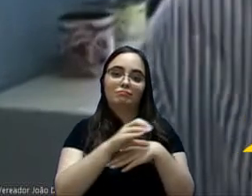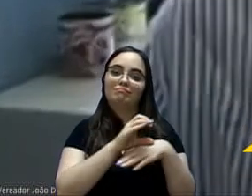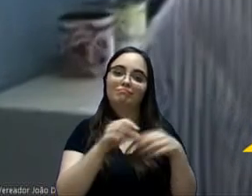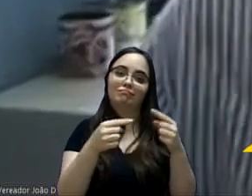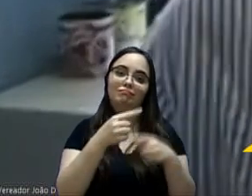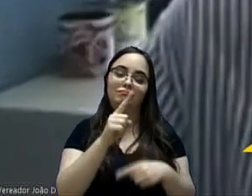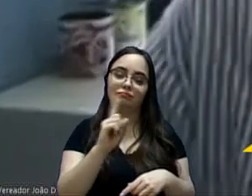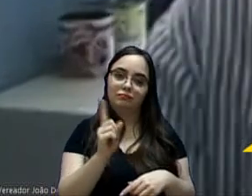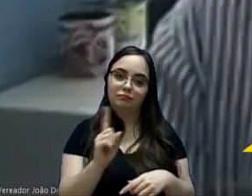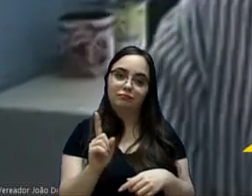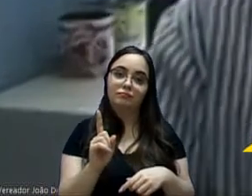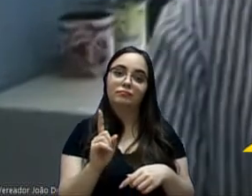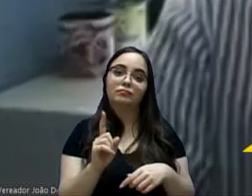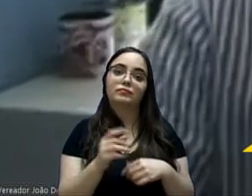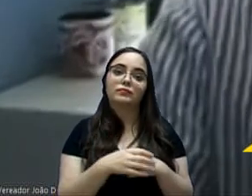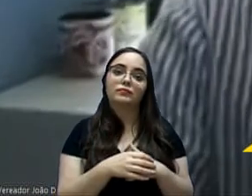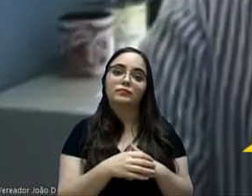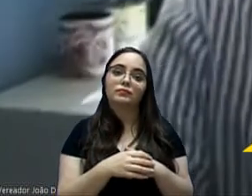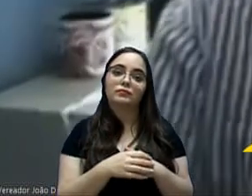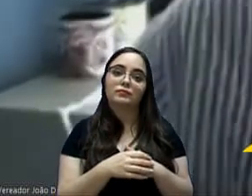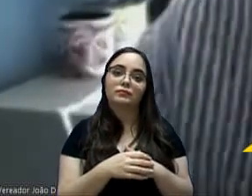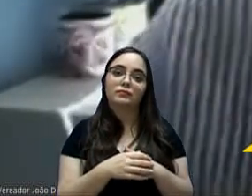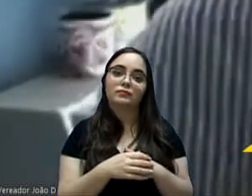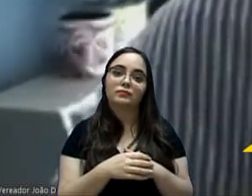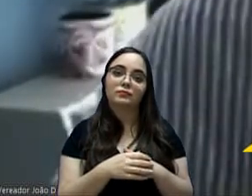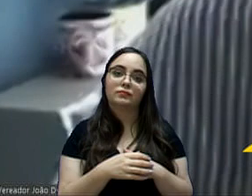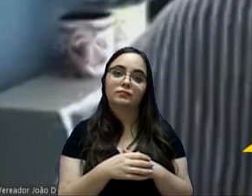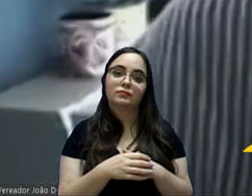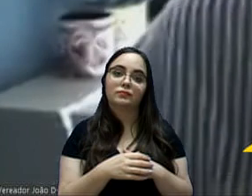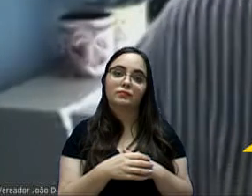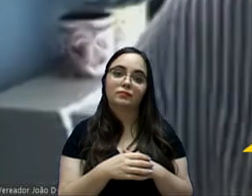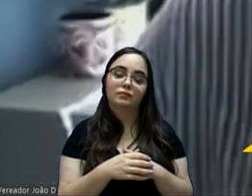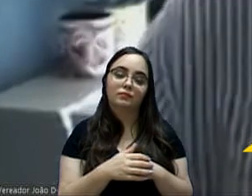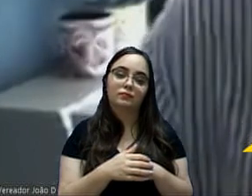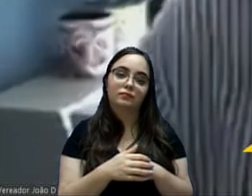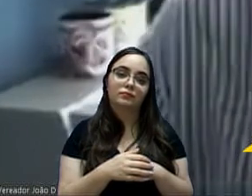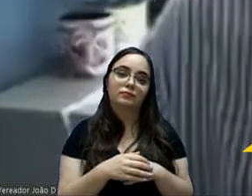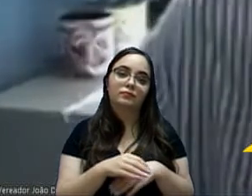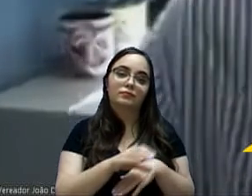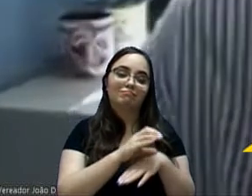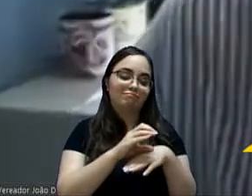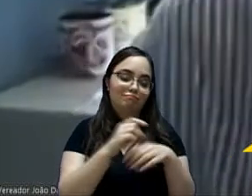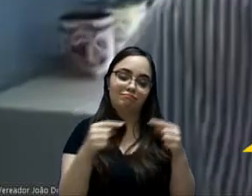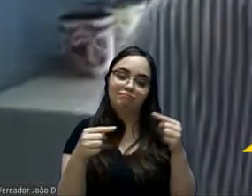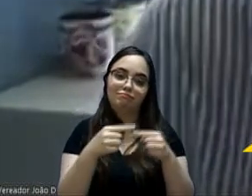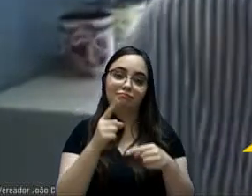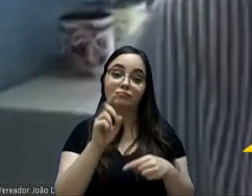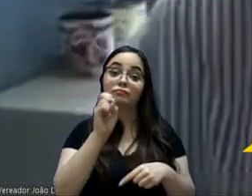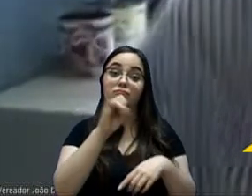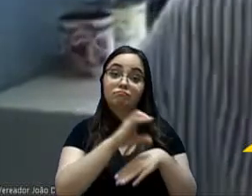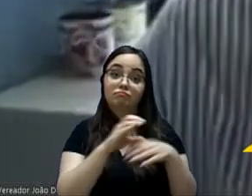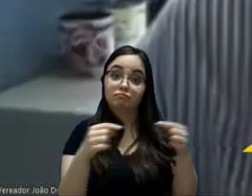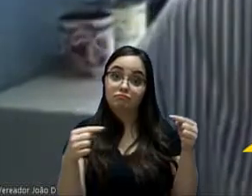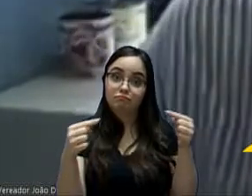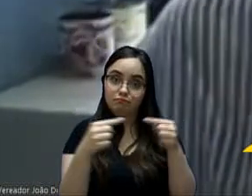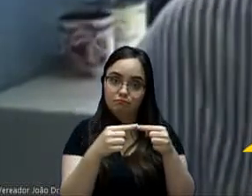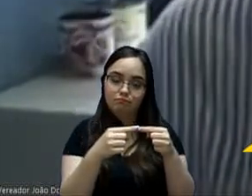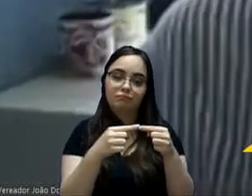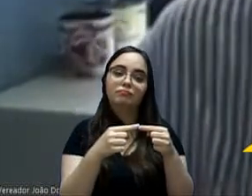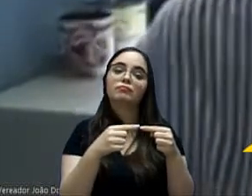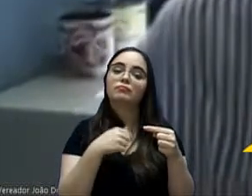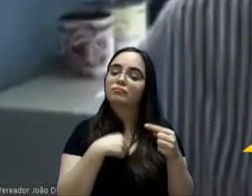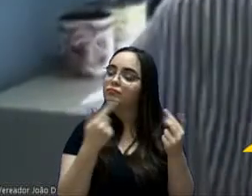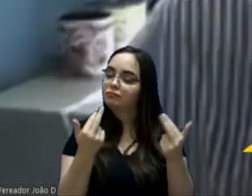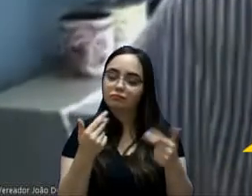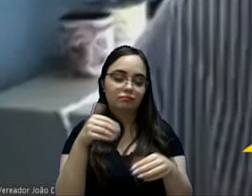Agora, e é inconstitucional, totalmente inconstitucional. Agora, se fosse constitucional, eu também